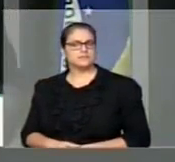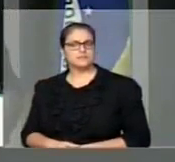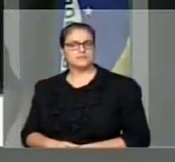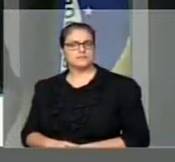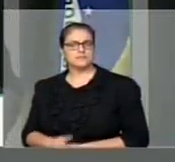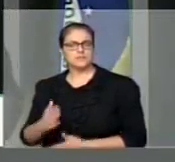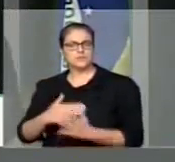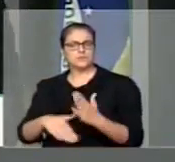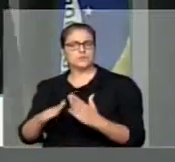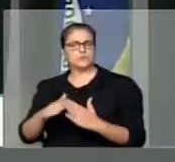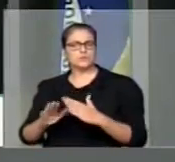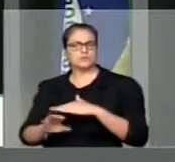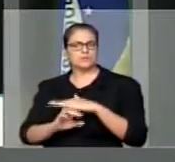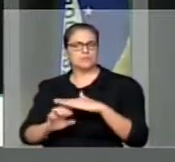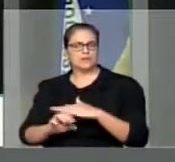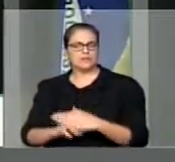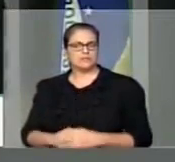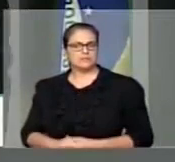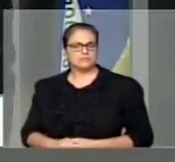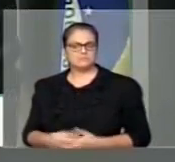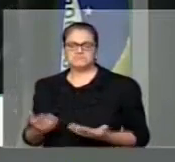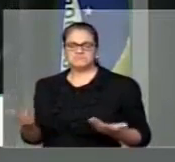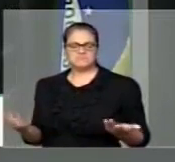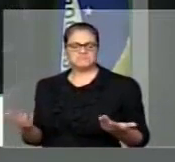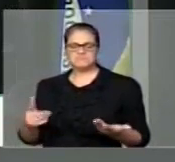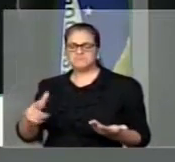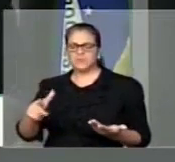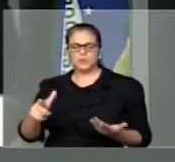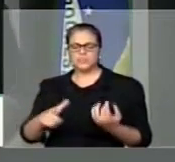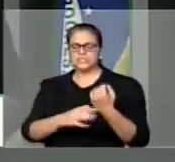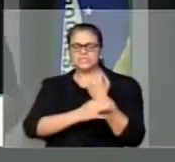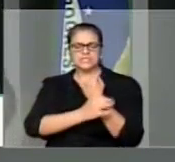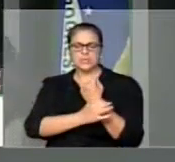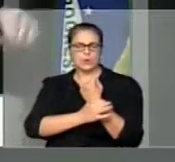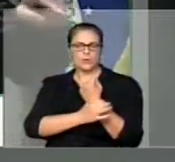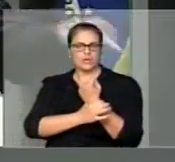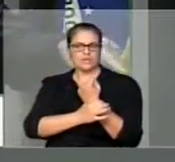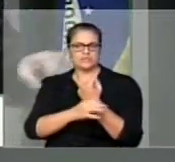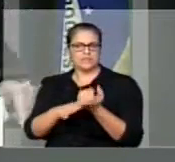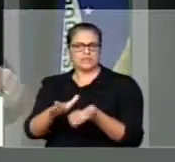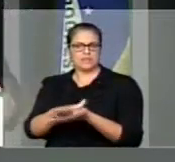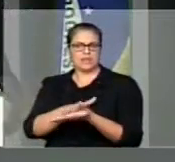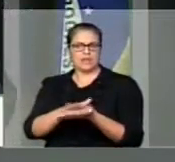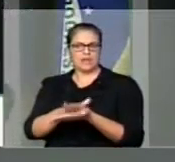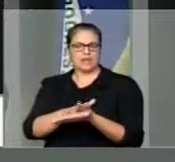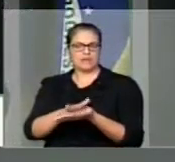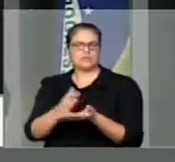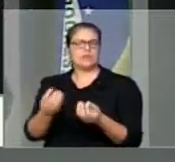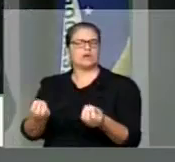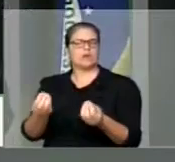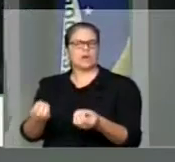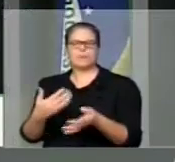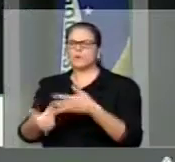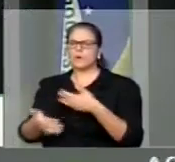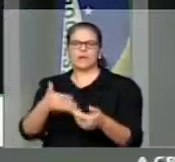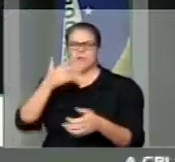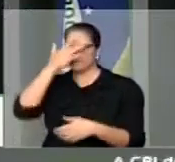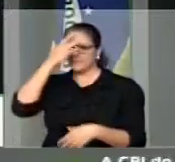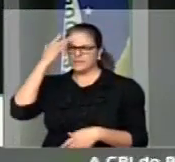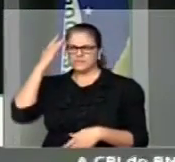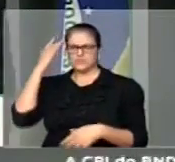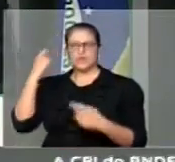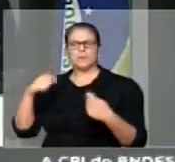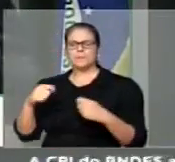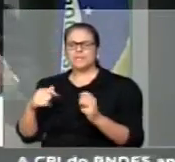do senhor Bunlai, sem sequer que ele oferecesse as garantias necessárias. Quer dizer, um cidadão, um empreendedor comum, precisa de,